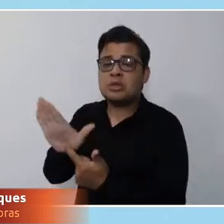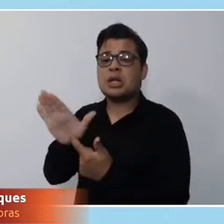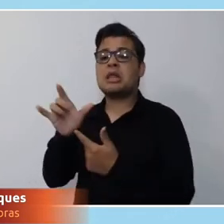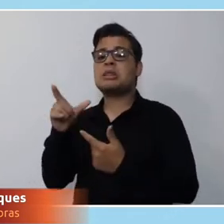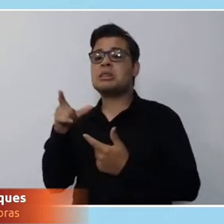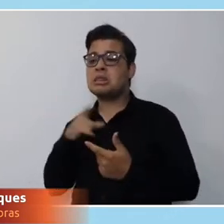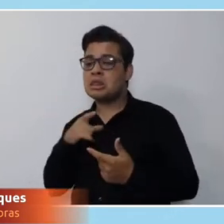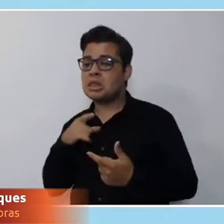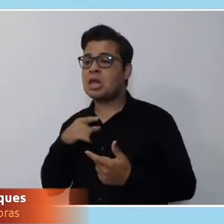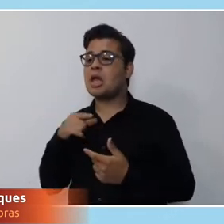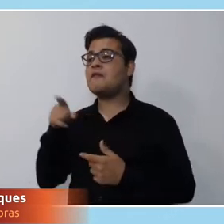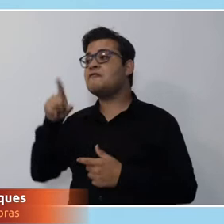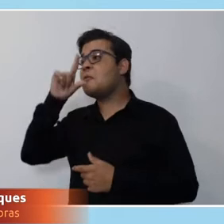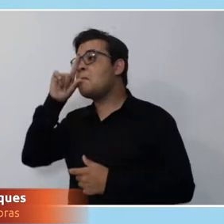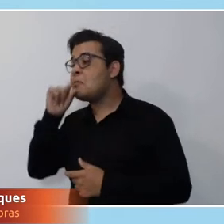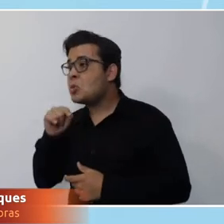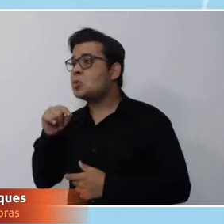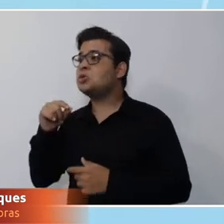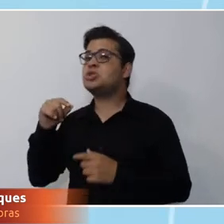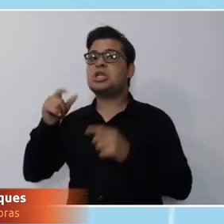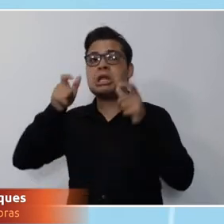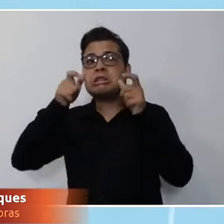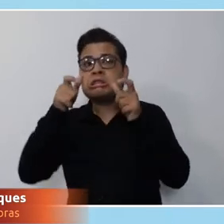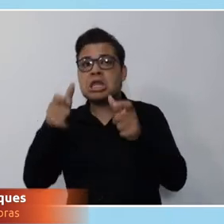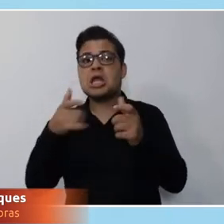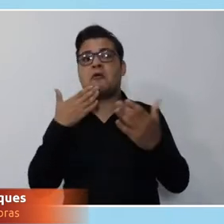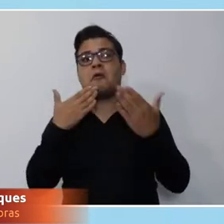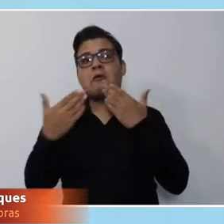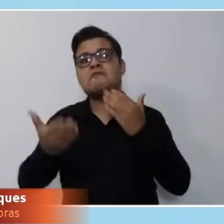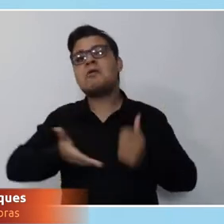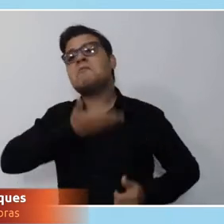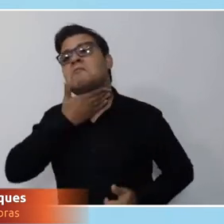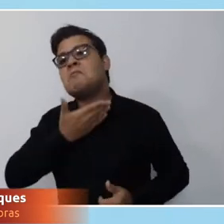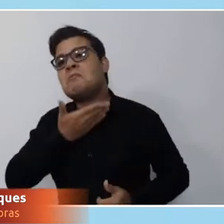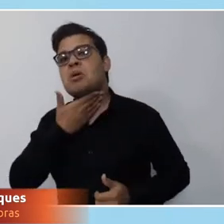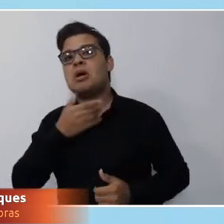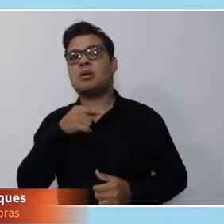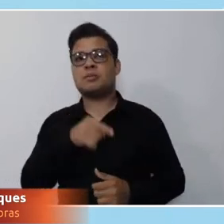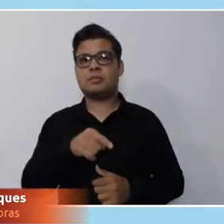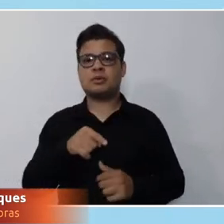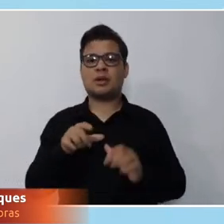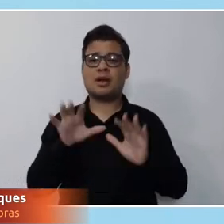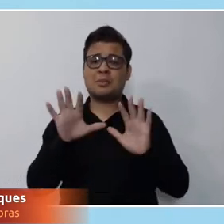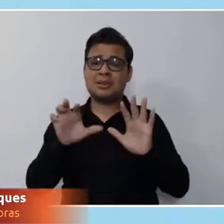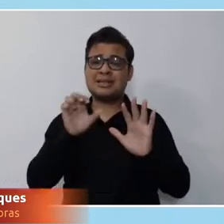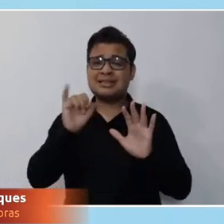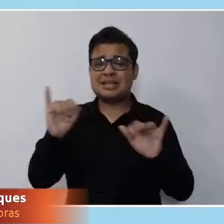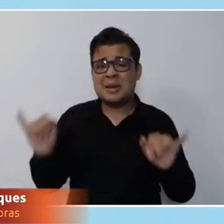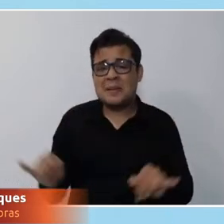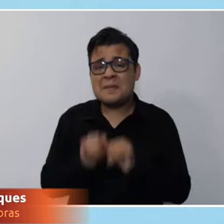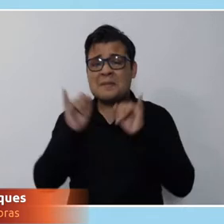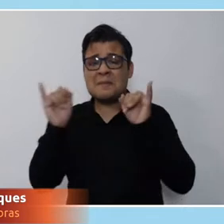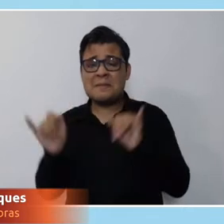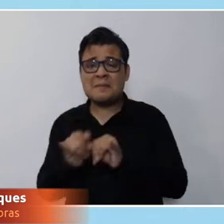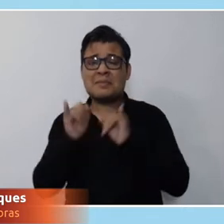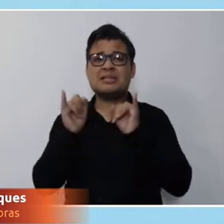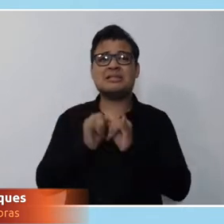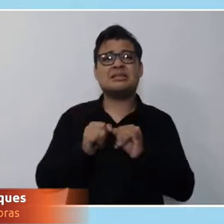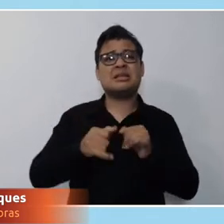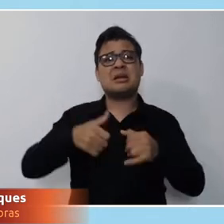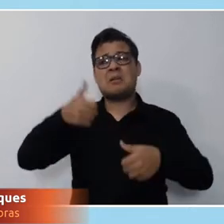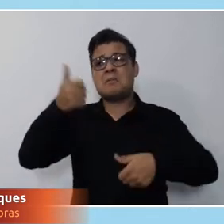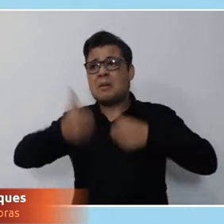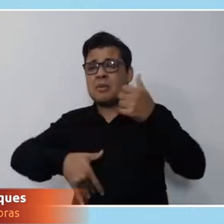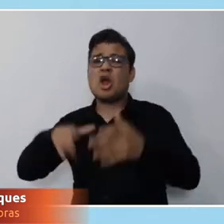interesse por parte de Vladimir Putin na conversa com ele. Claro, quando a gente está falando muita besteira e baboseira, é claro que a conversa acaba demorando mais